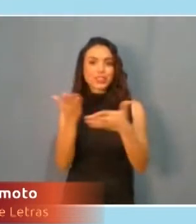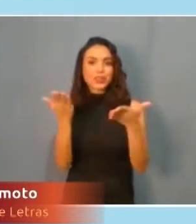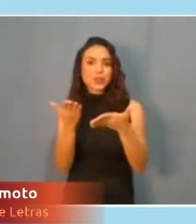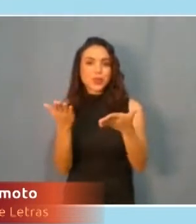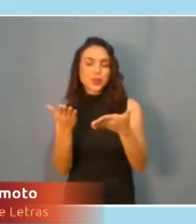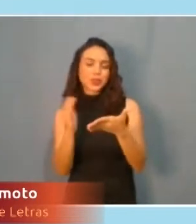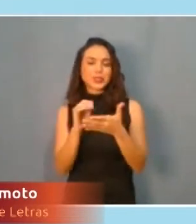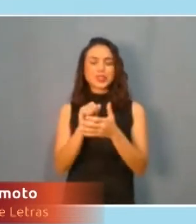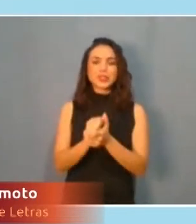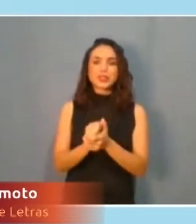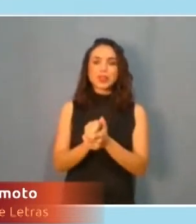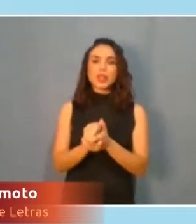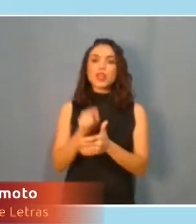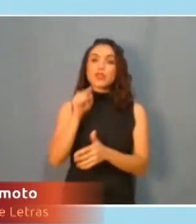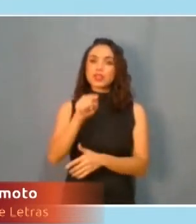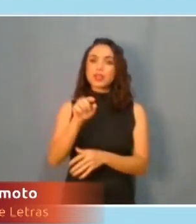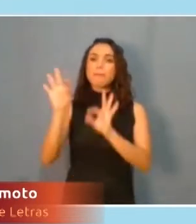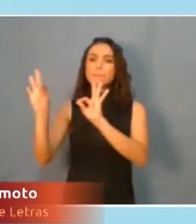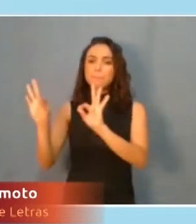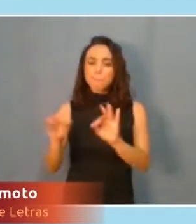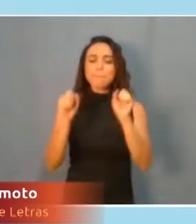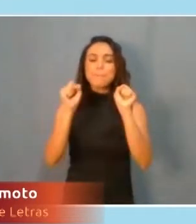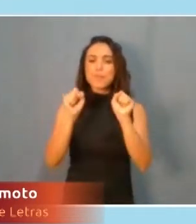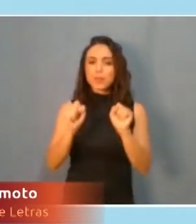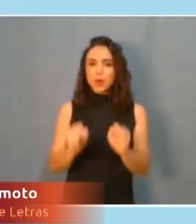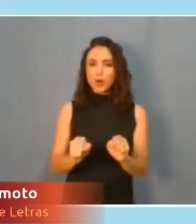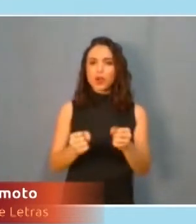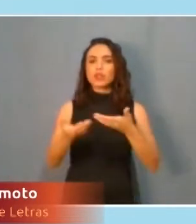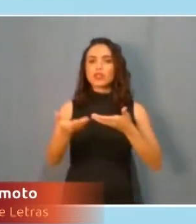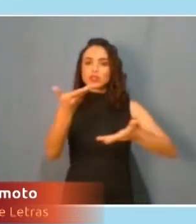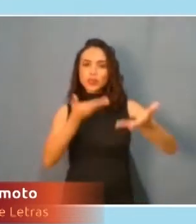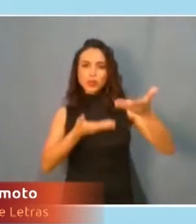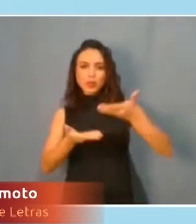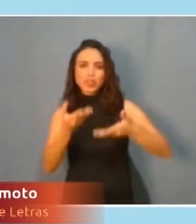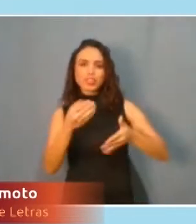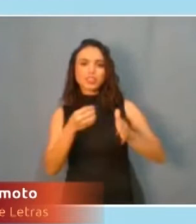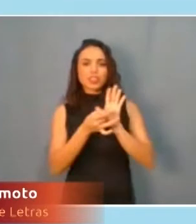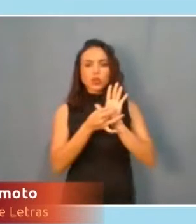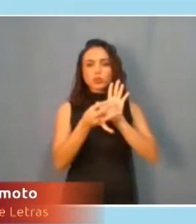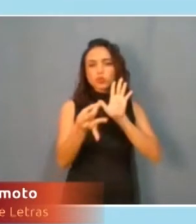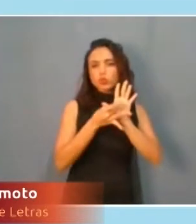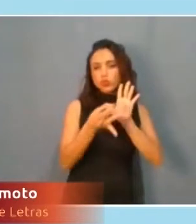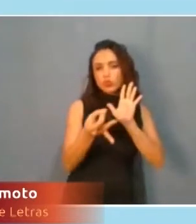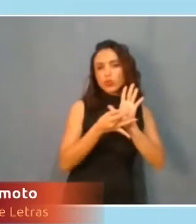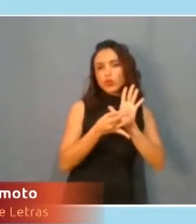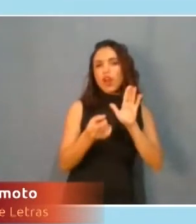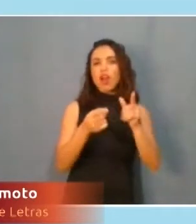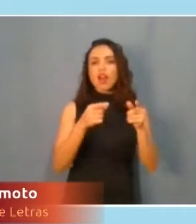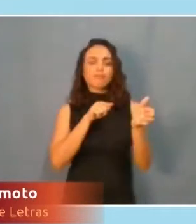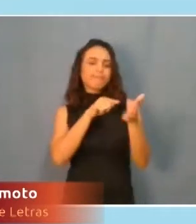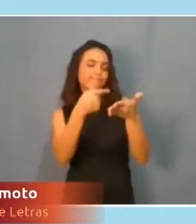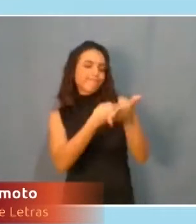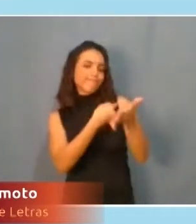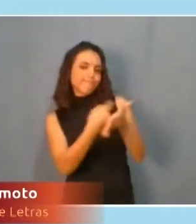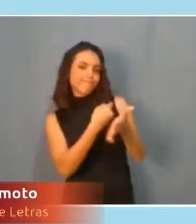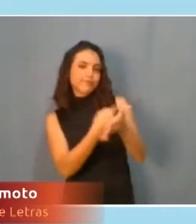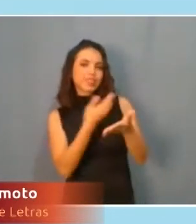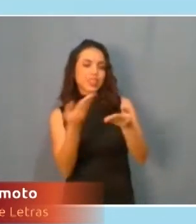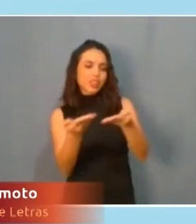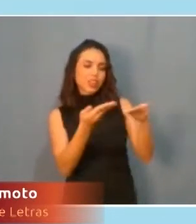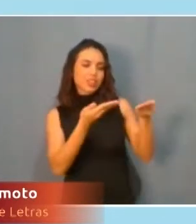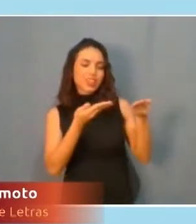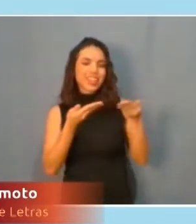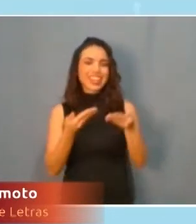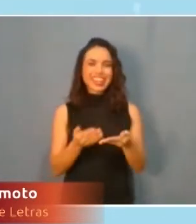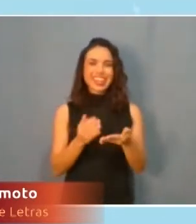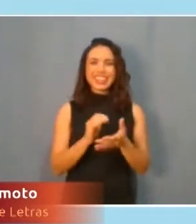quando você quiser, você mandar a sua sugestão, a sua crítica e as perguntas também que a gente pode repassar para os nossos entrevistados. Os